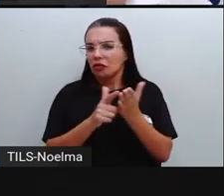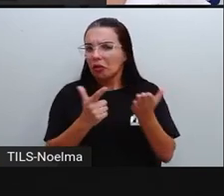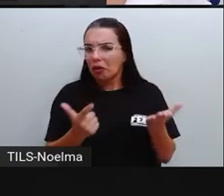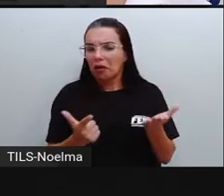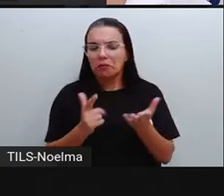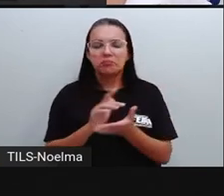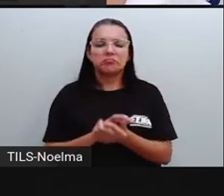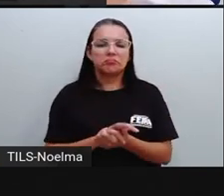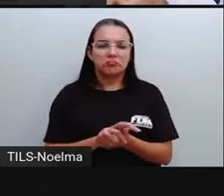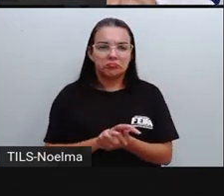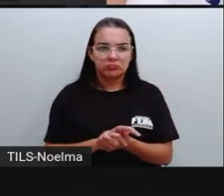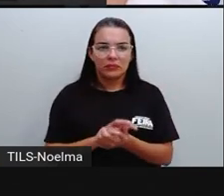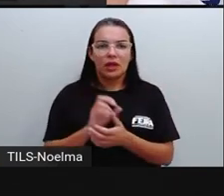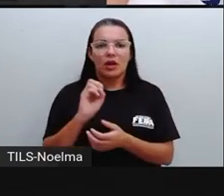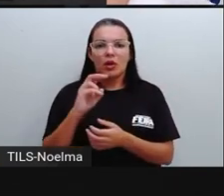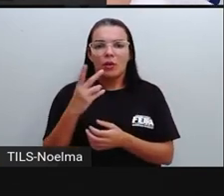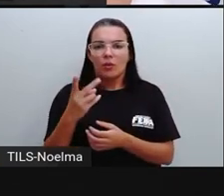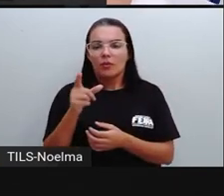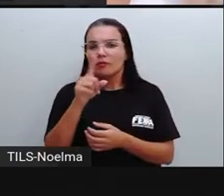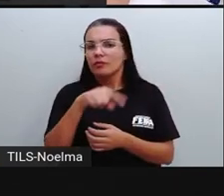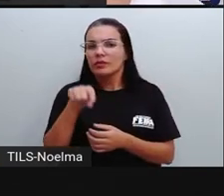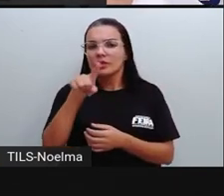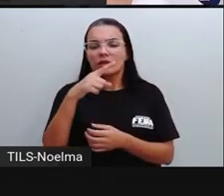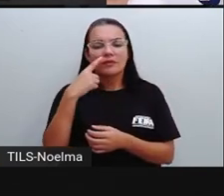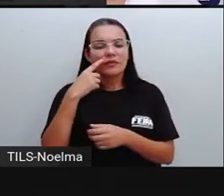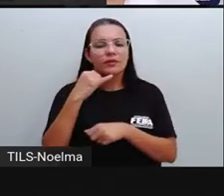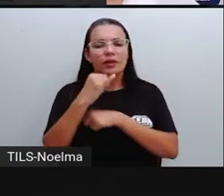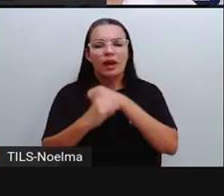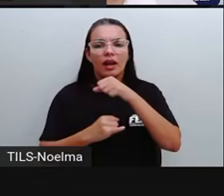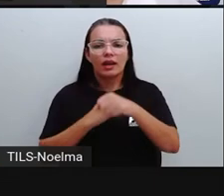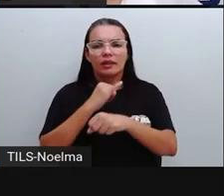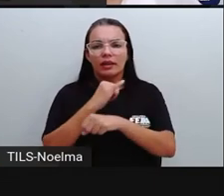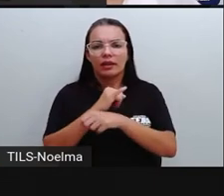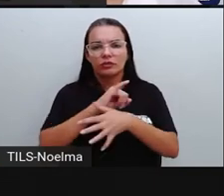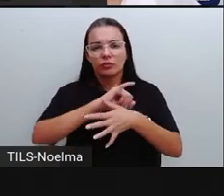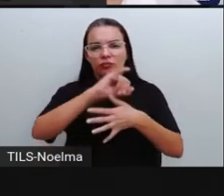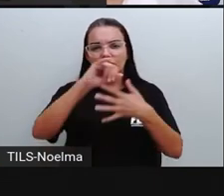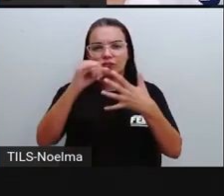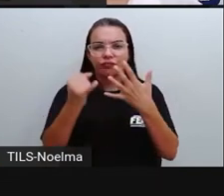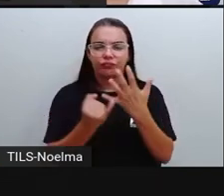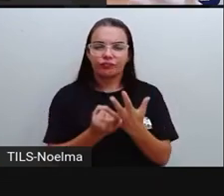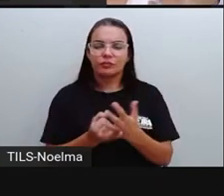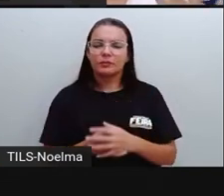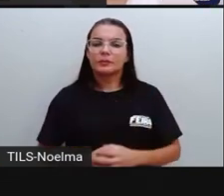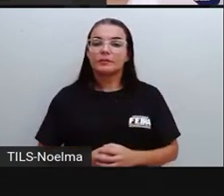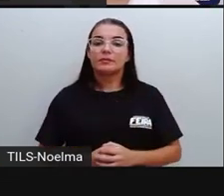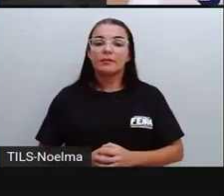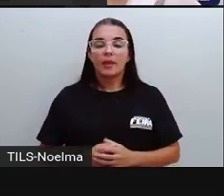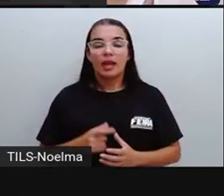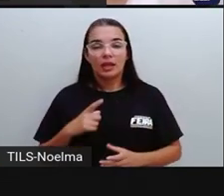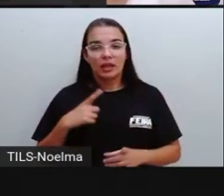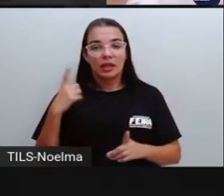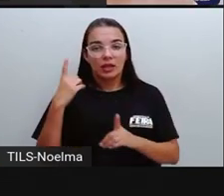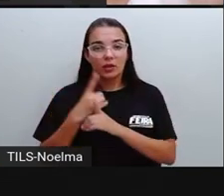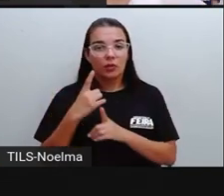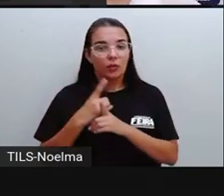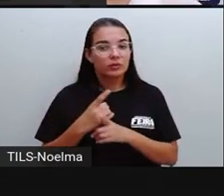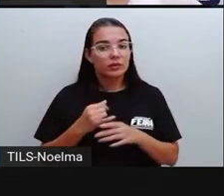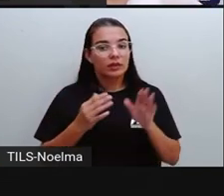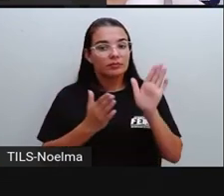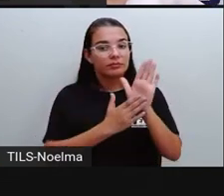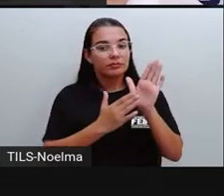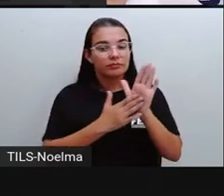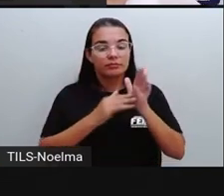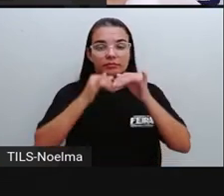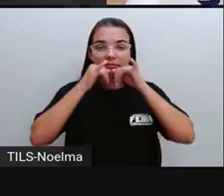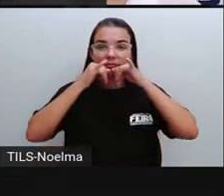jornal, tá? Ou você viu aí nas redes sociais. Então, a gente encontra campanhas aí em vários